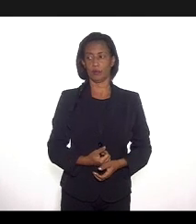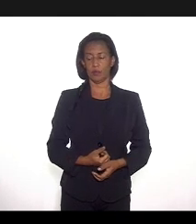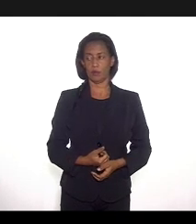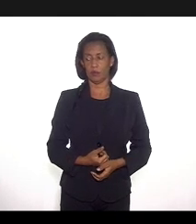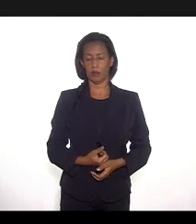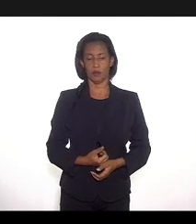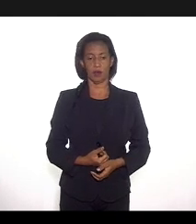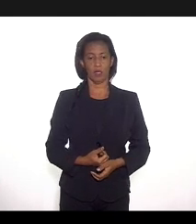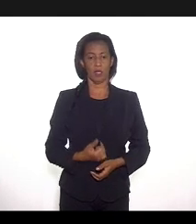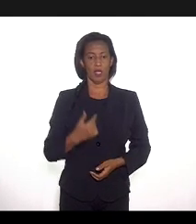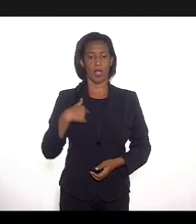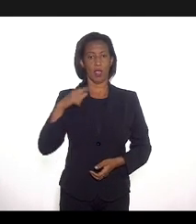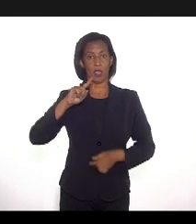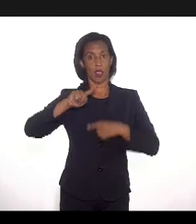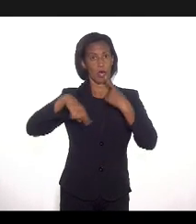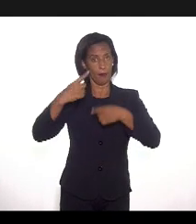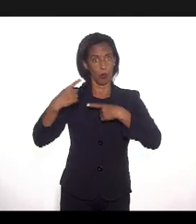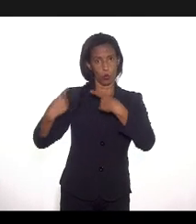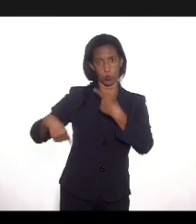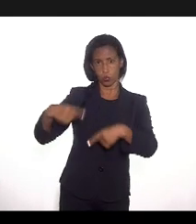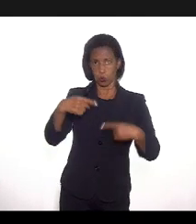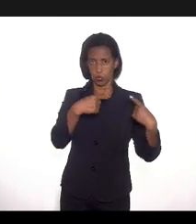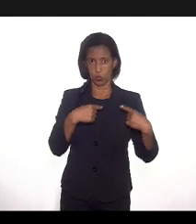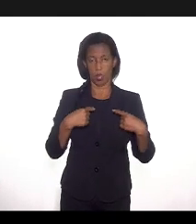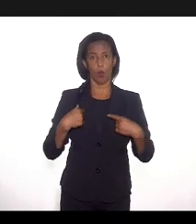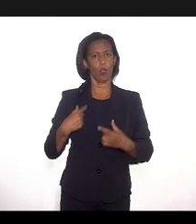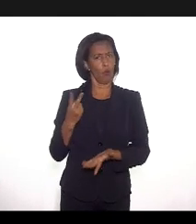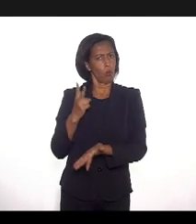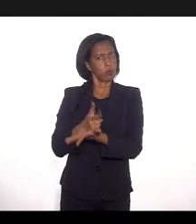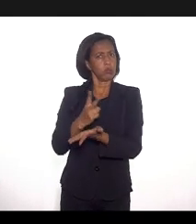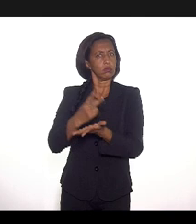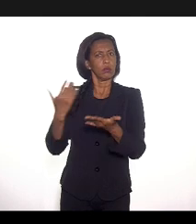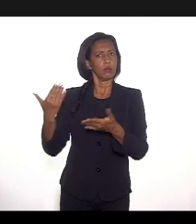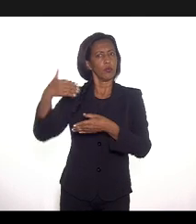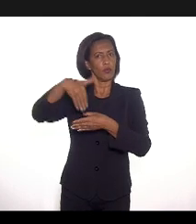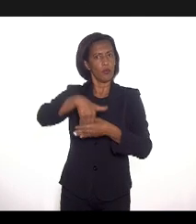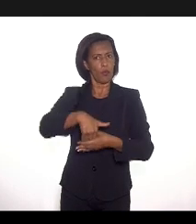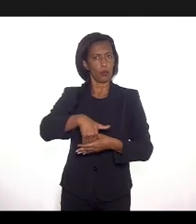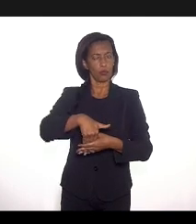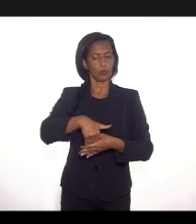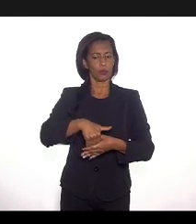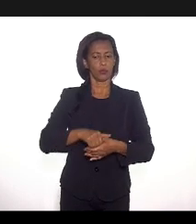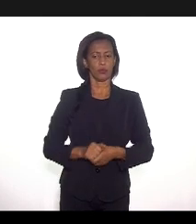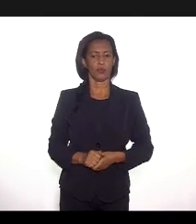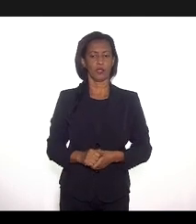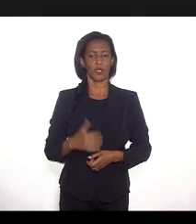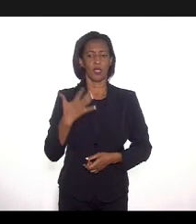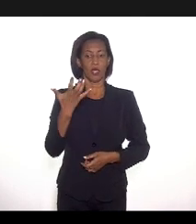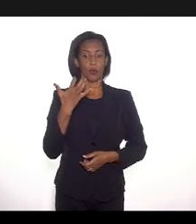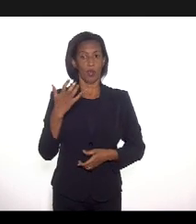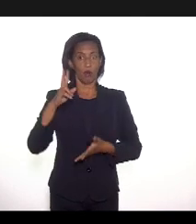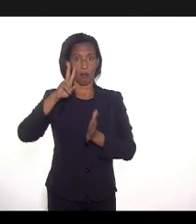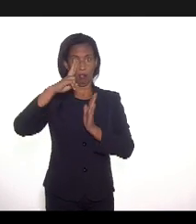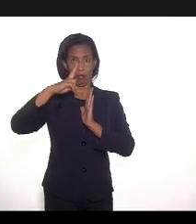Depois das discussões, eu vou manter o meu voto aqui e quero ler o voto.